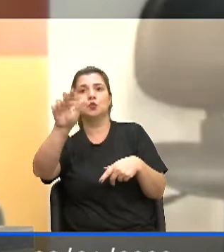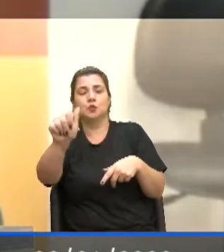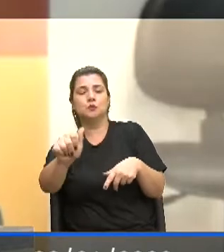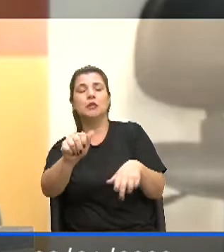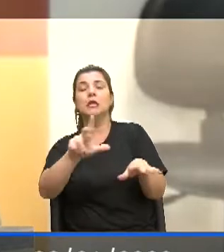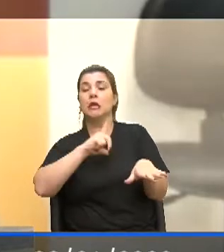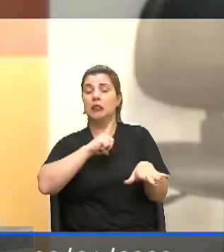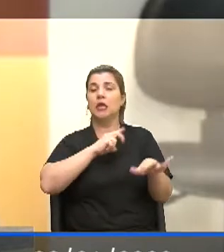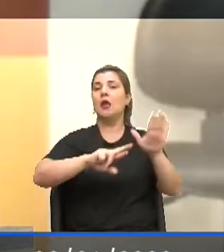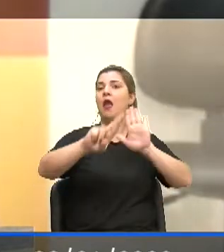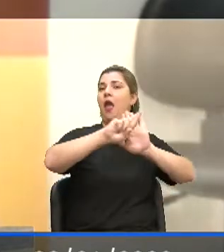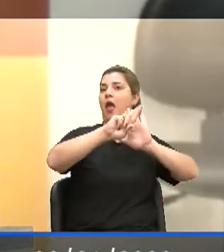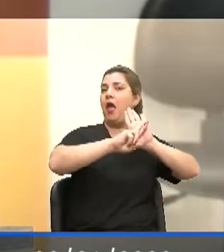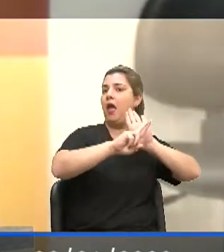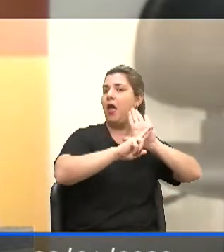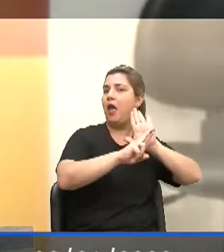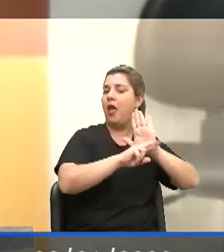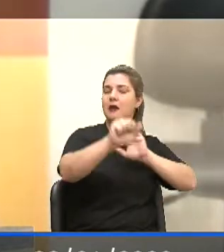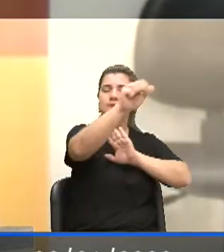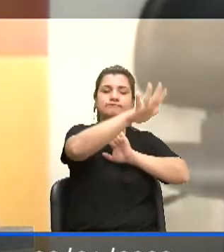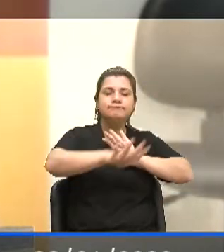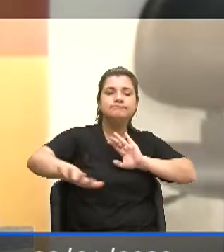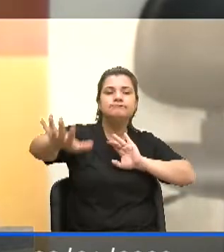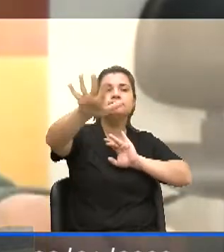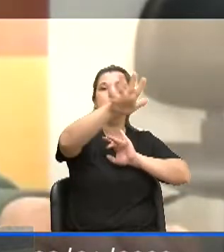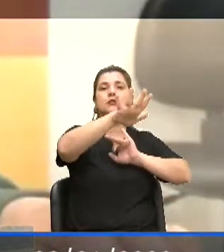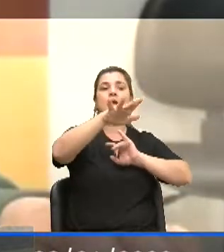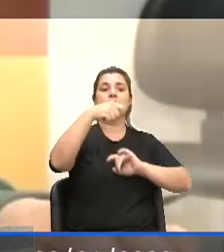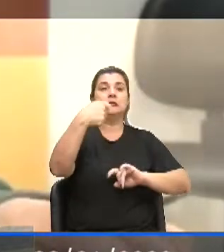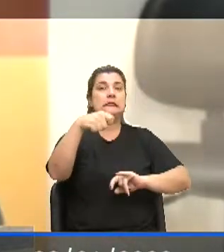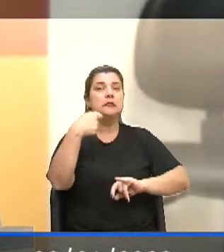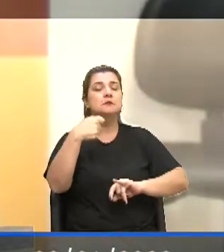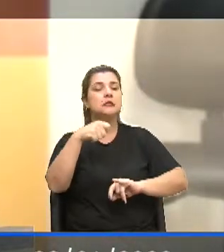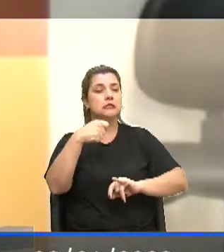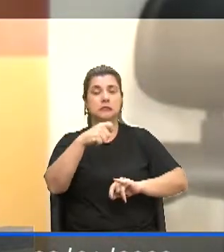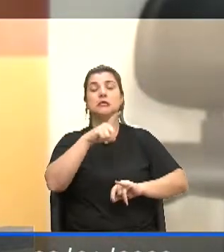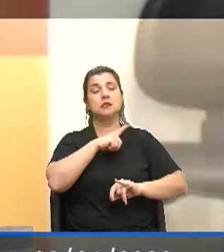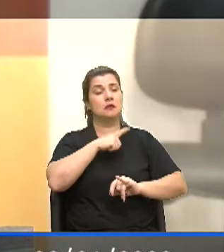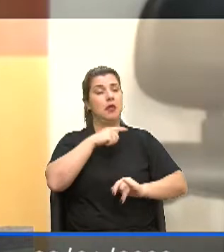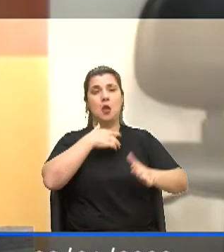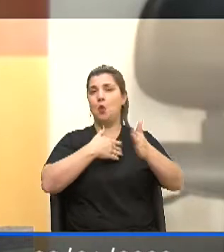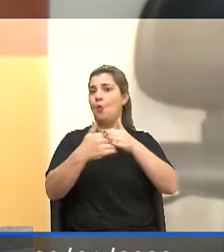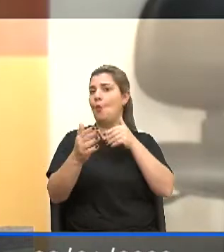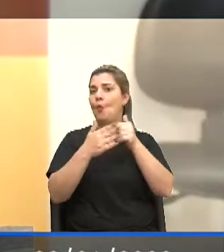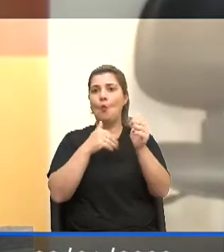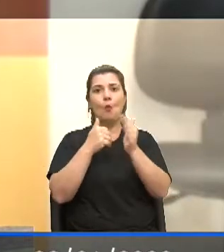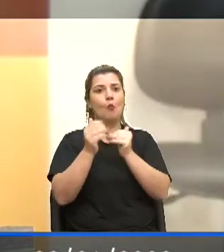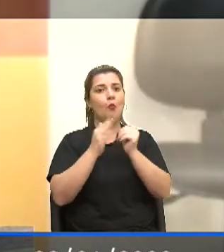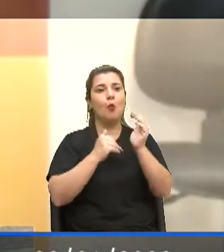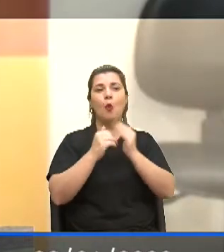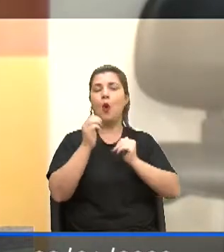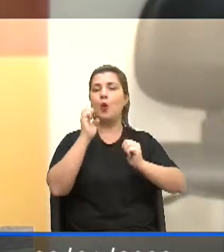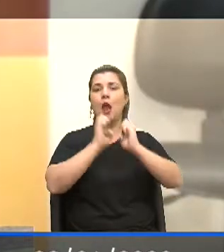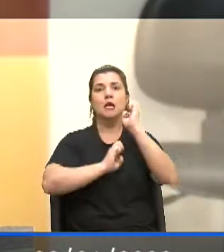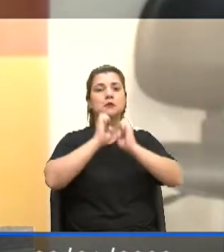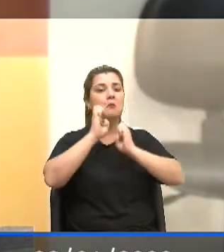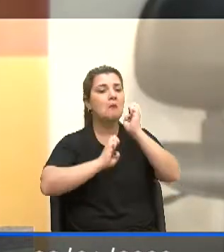gerais que podem ser adotadas para qualquer indústria no estado do Rio Grande